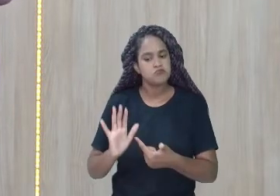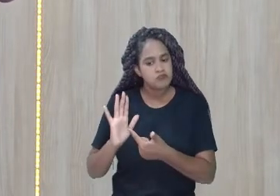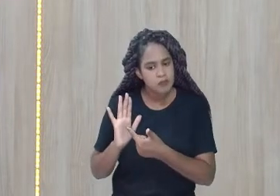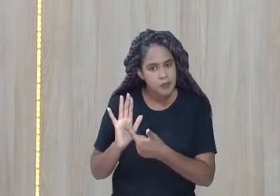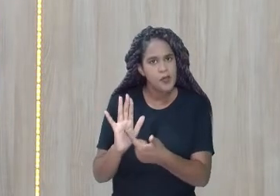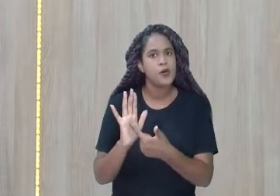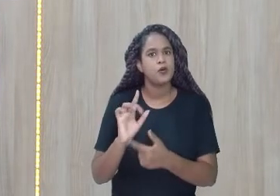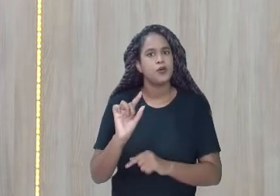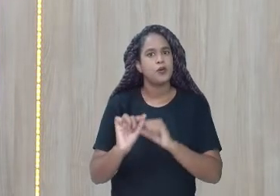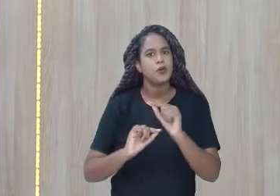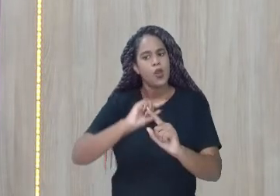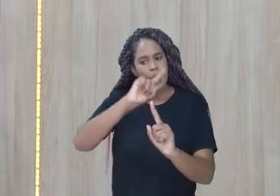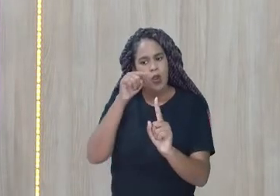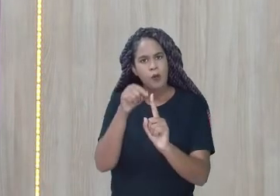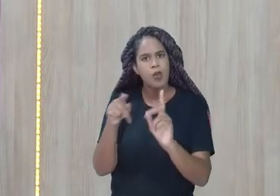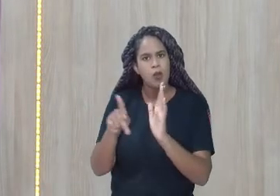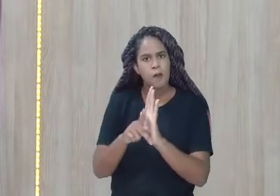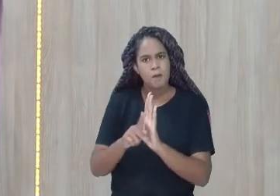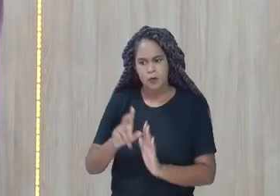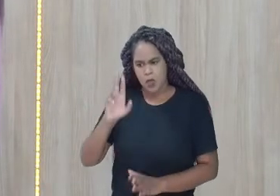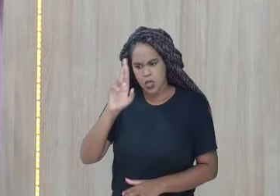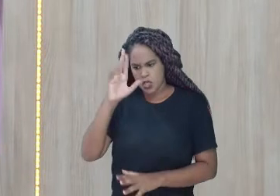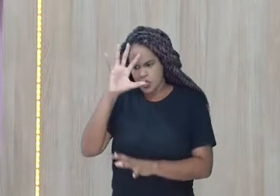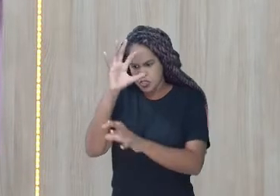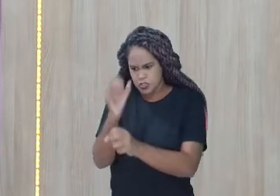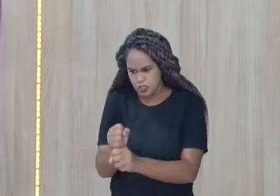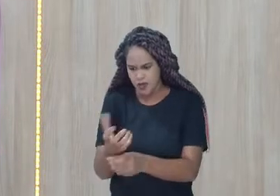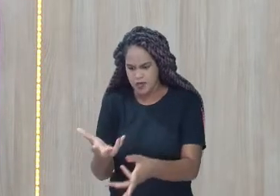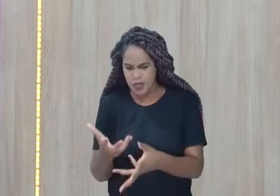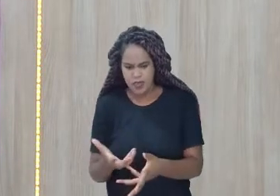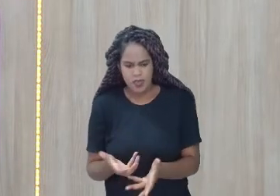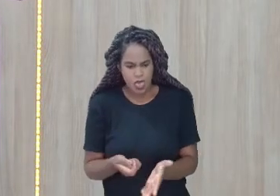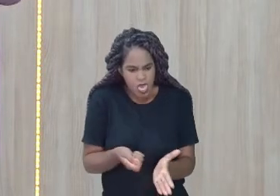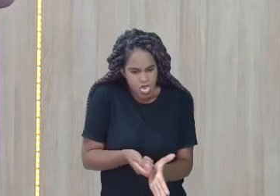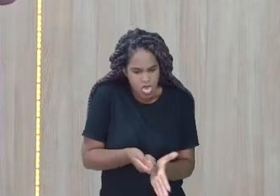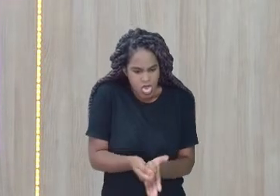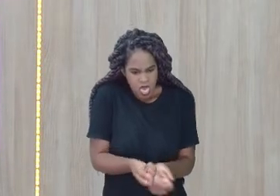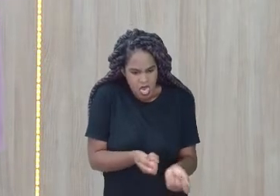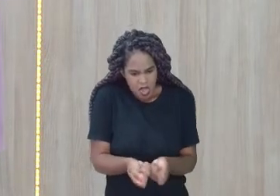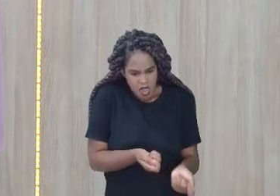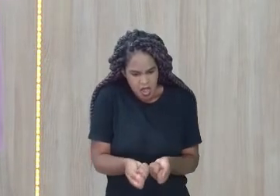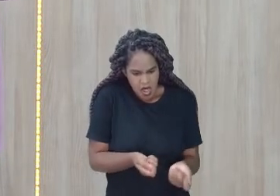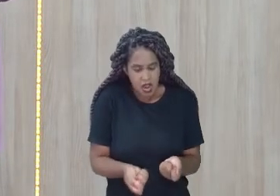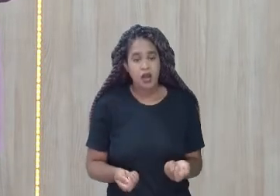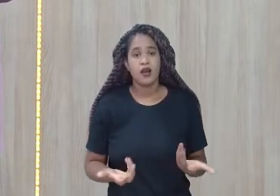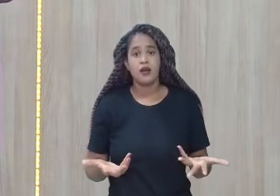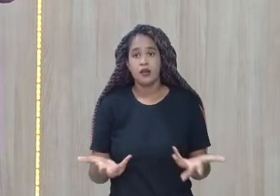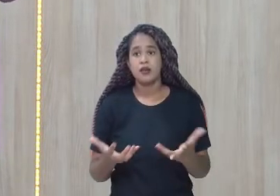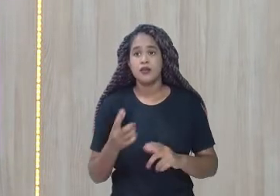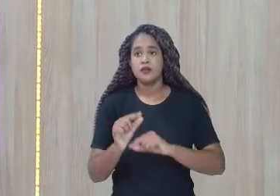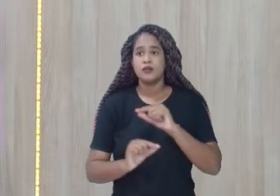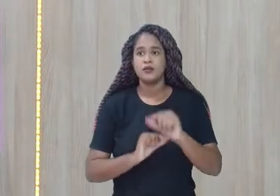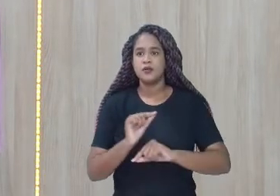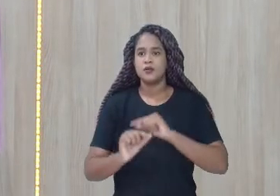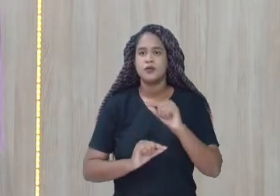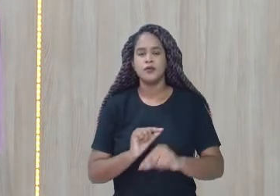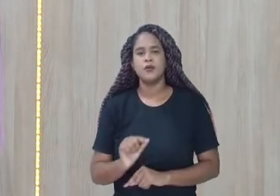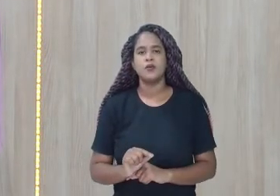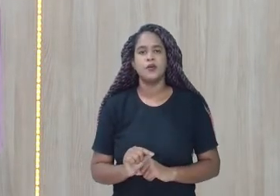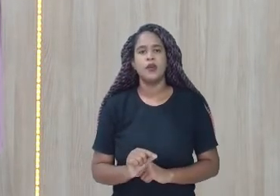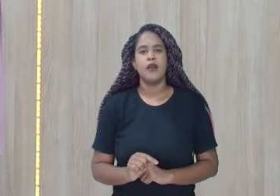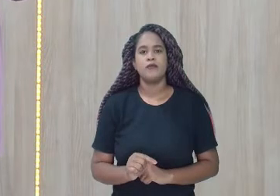da intenção desse patrão, da pessoa que queria manter o status quo. O que é status quo, Vivi? É